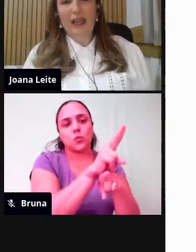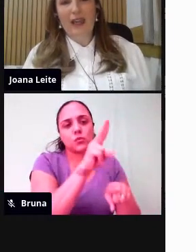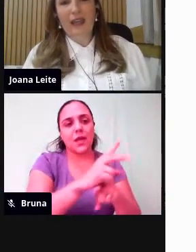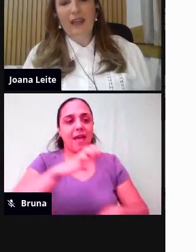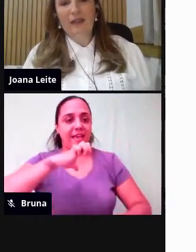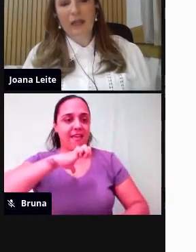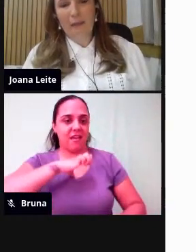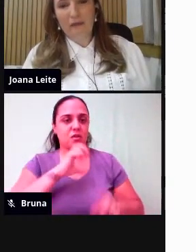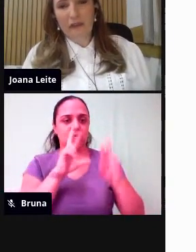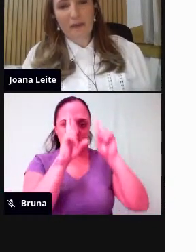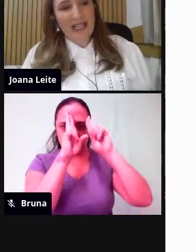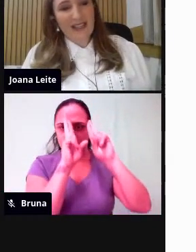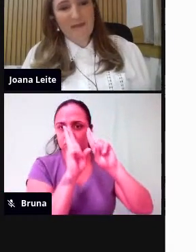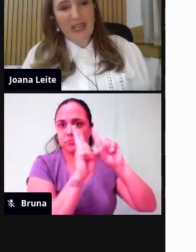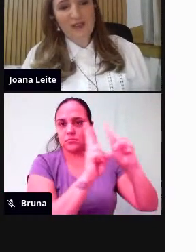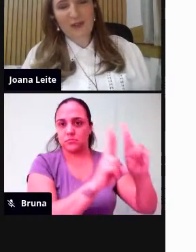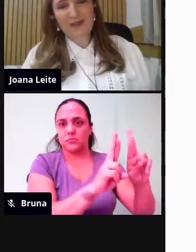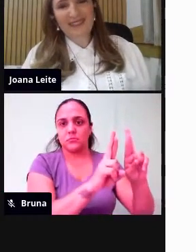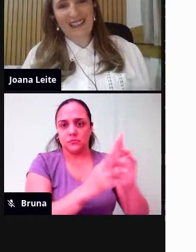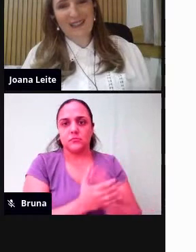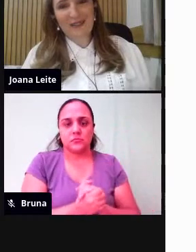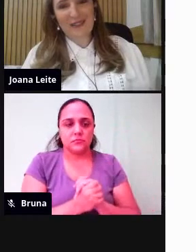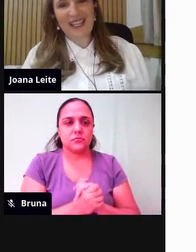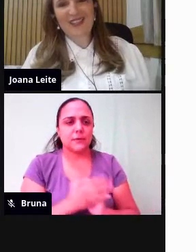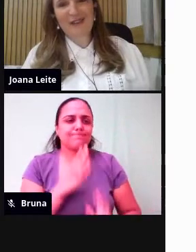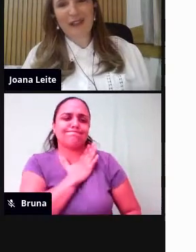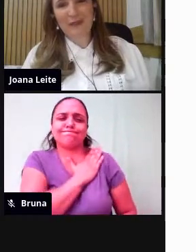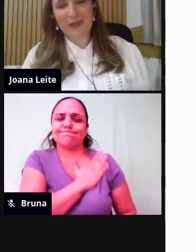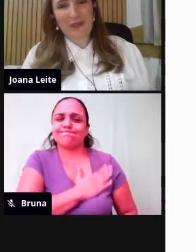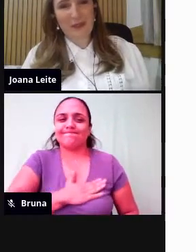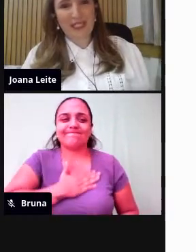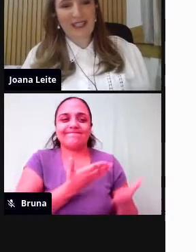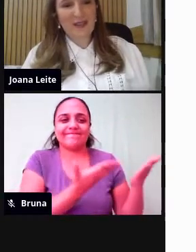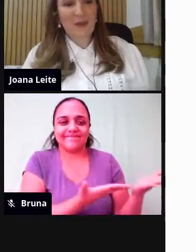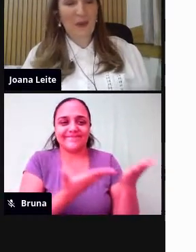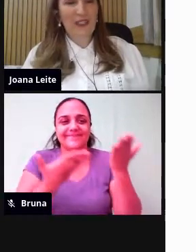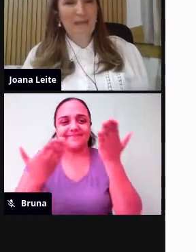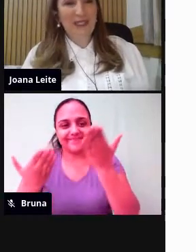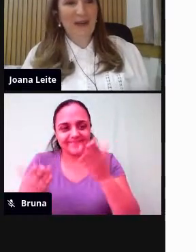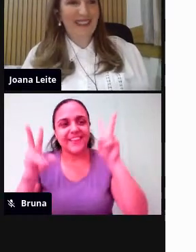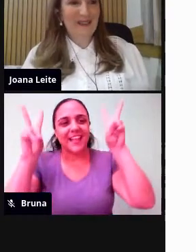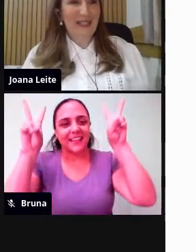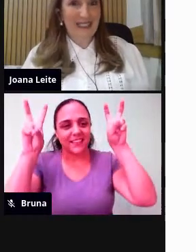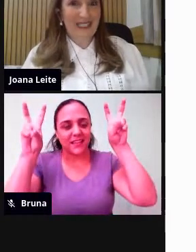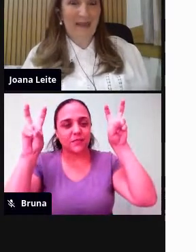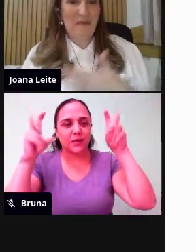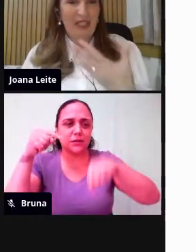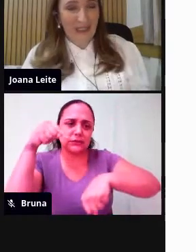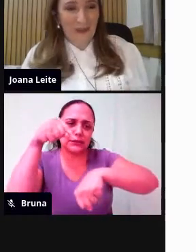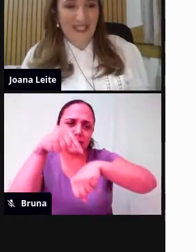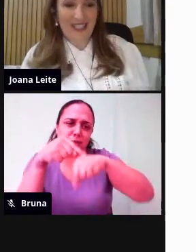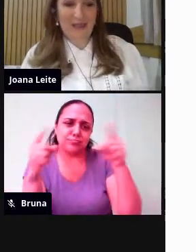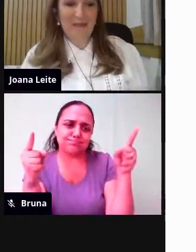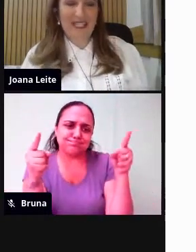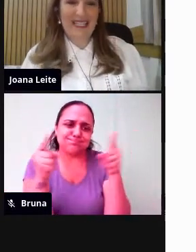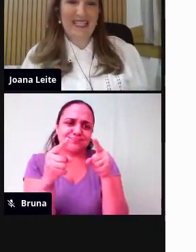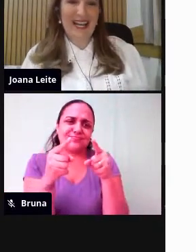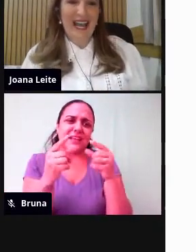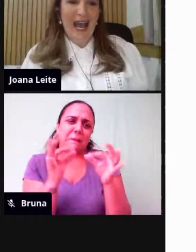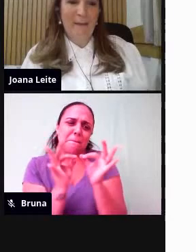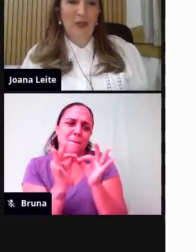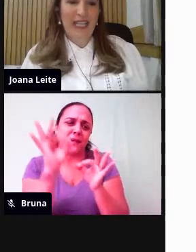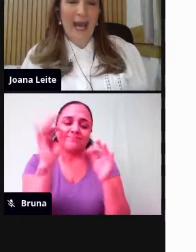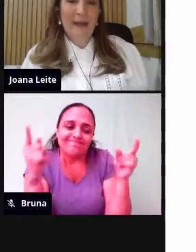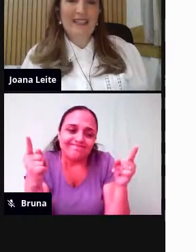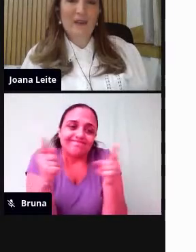amor. Foi um prazer imenso estar aqui com vocês, estar falando um pouquinho sobre isso. O tempo não é tão grande, porque tem muita coisa que a gente